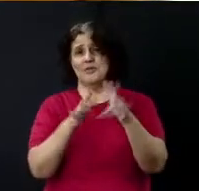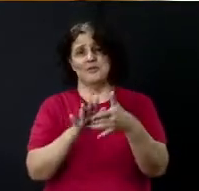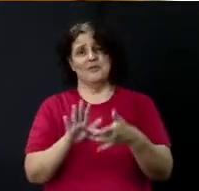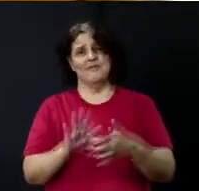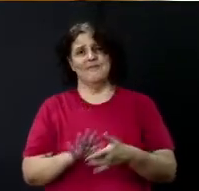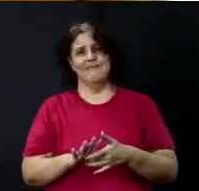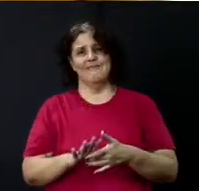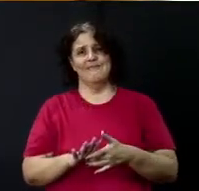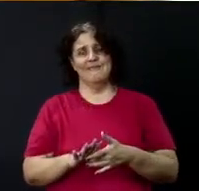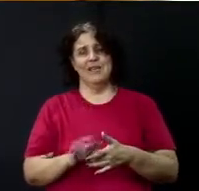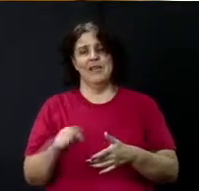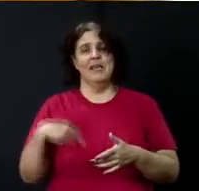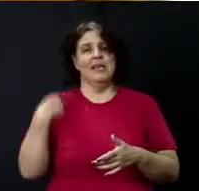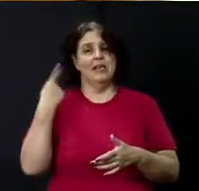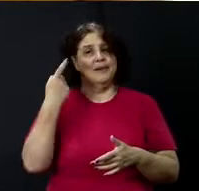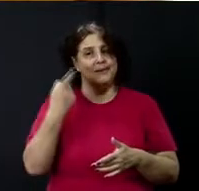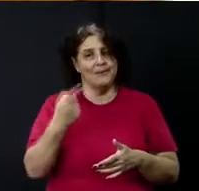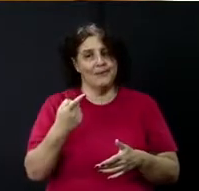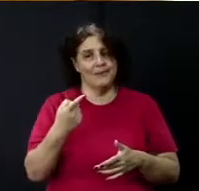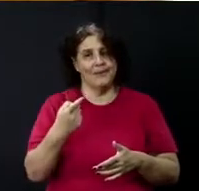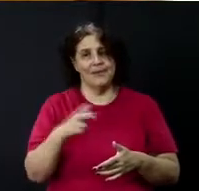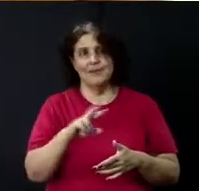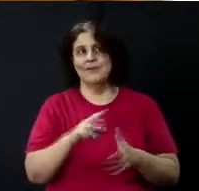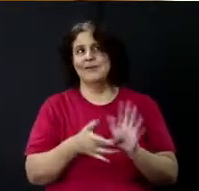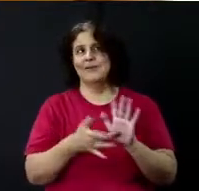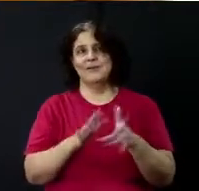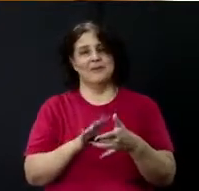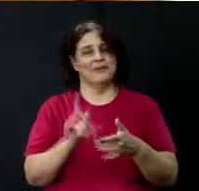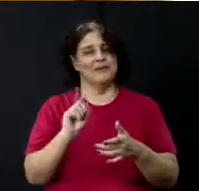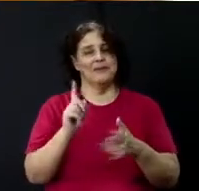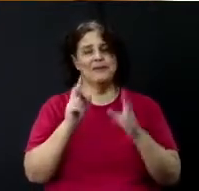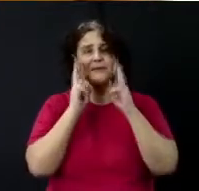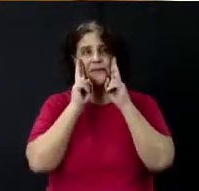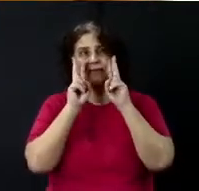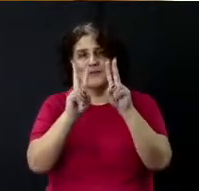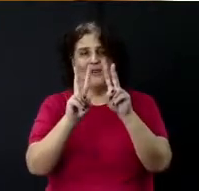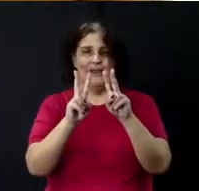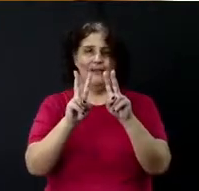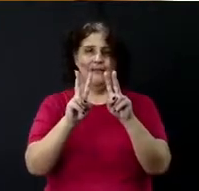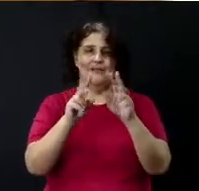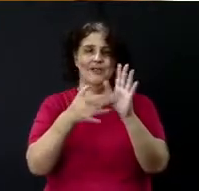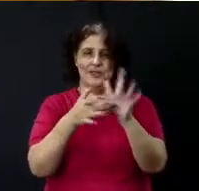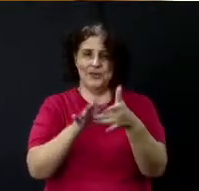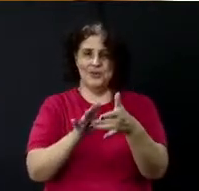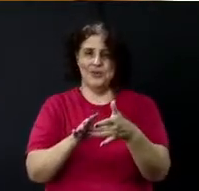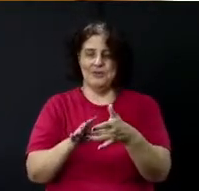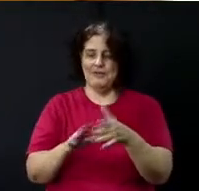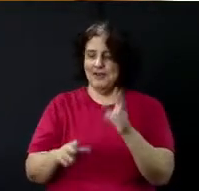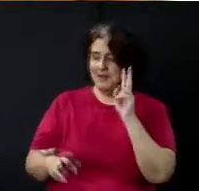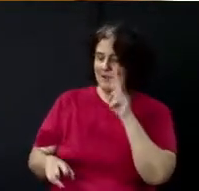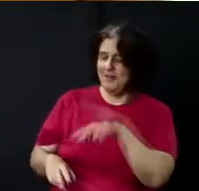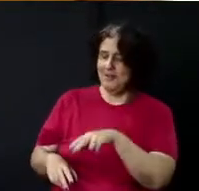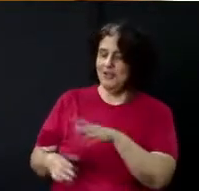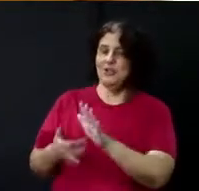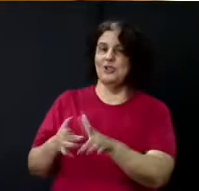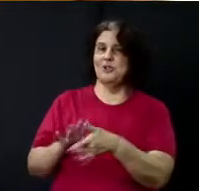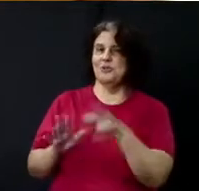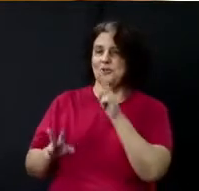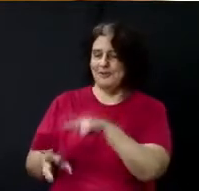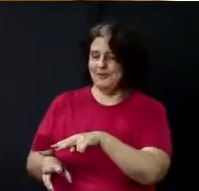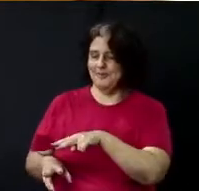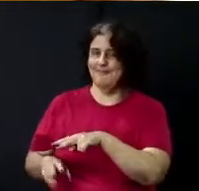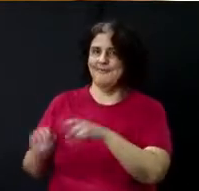não via a Jesus, Jesus viu o cego. Esse é o aspecto fundamental. Os